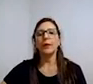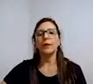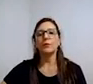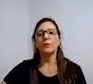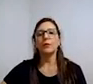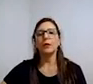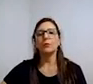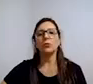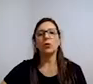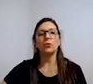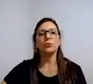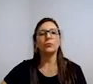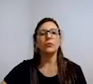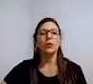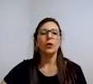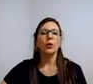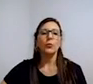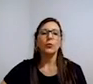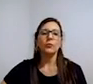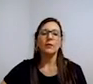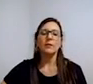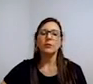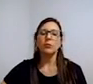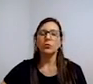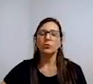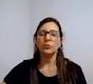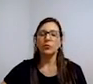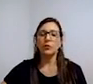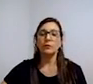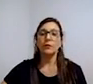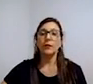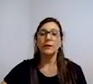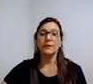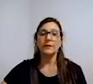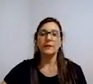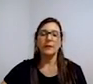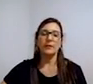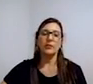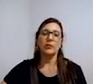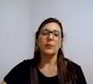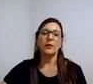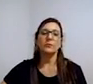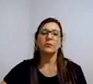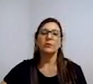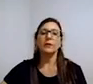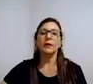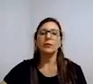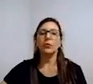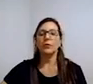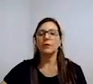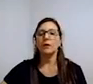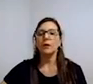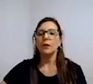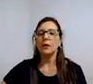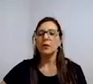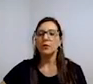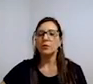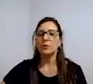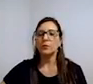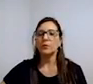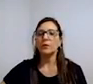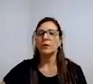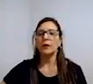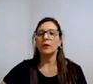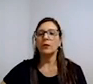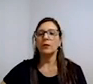estão presos aos ossos por um tecido conjuntivo resistente, chamado de tendões, que nós